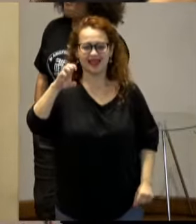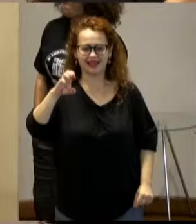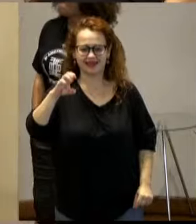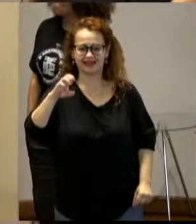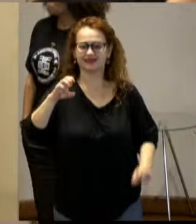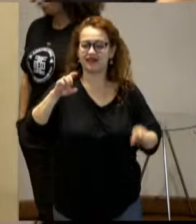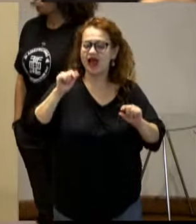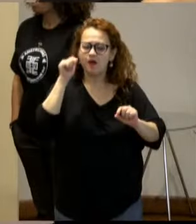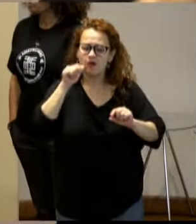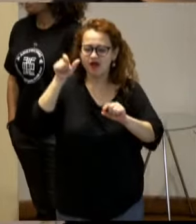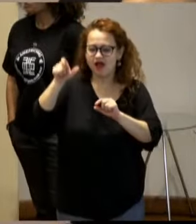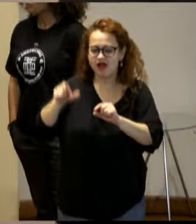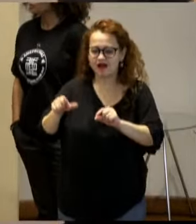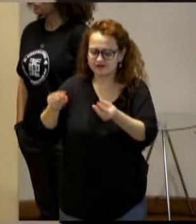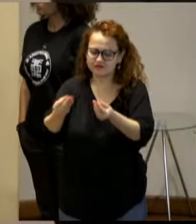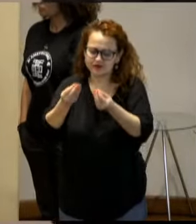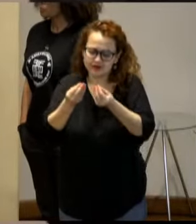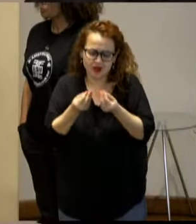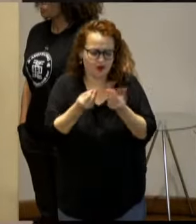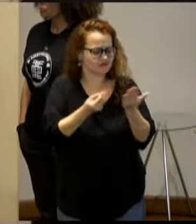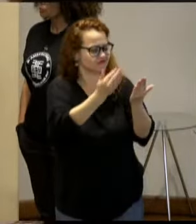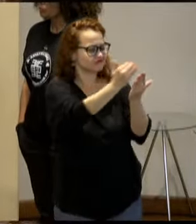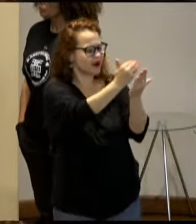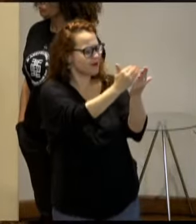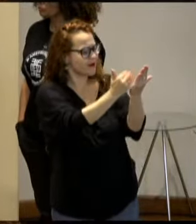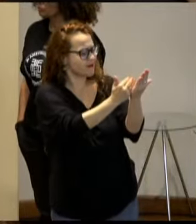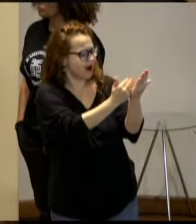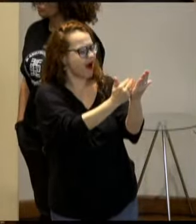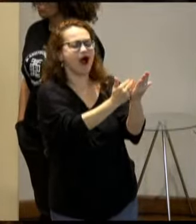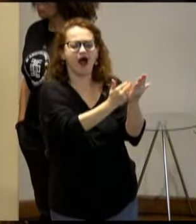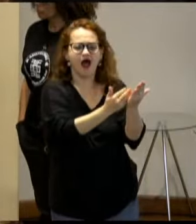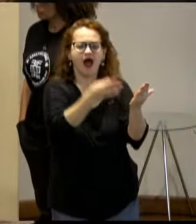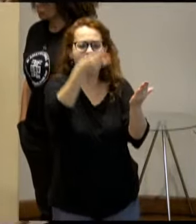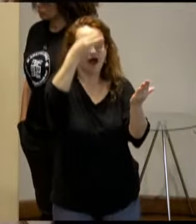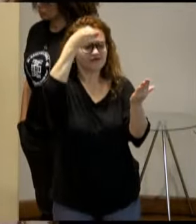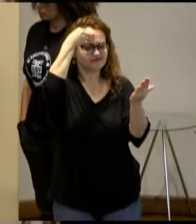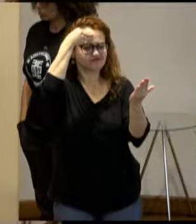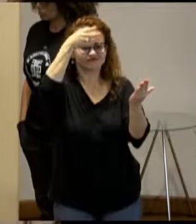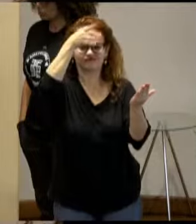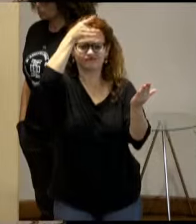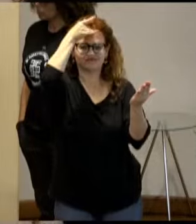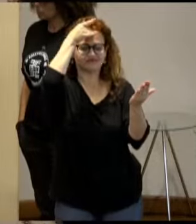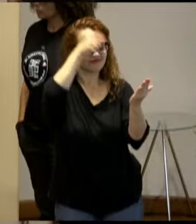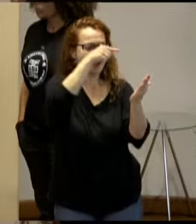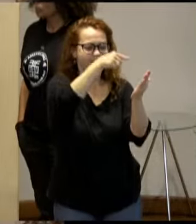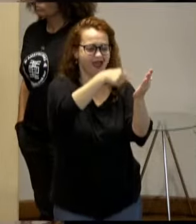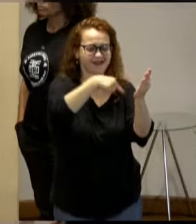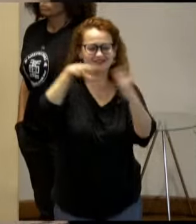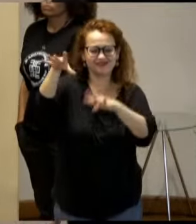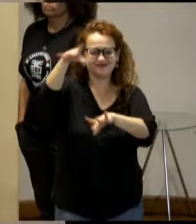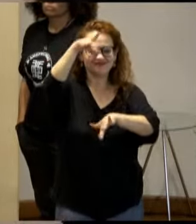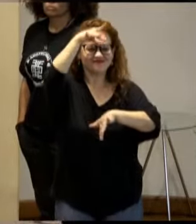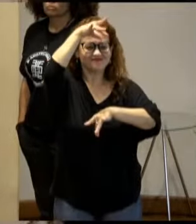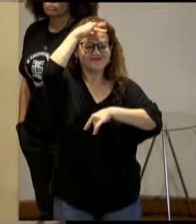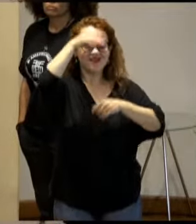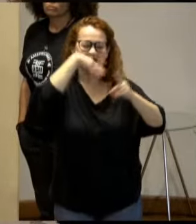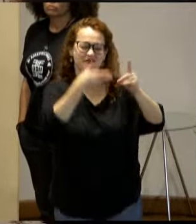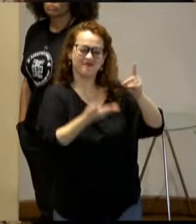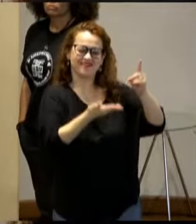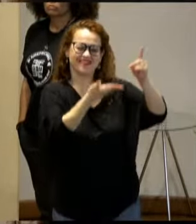nos chega como uma receita de canja, que foi anotada de memória. É essa a inspiração para essa